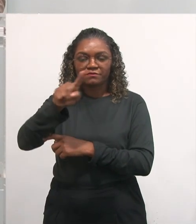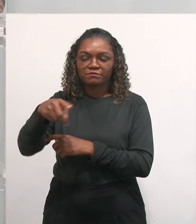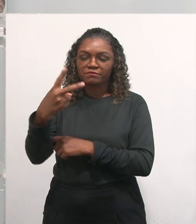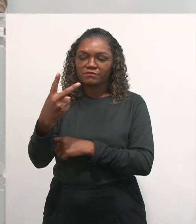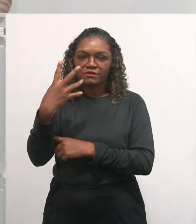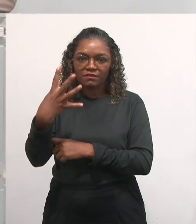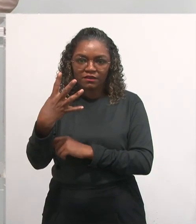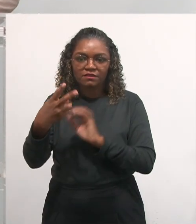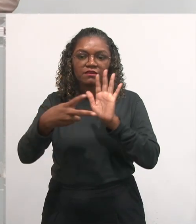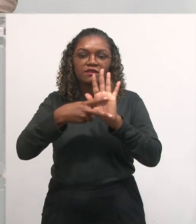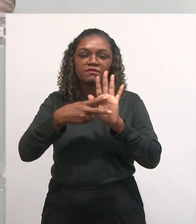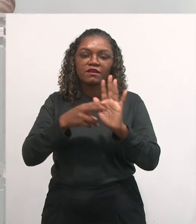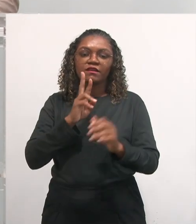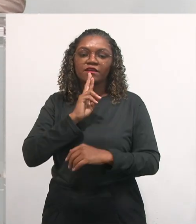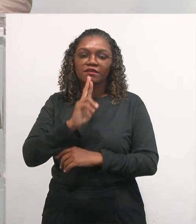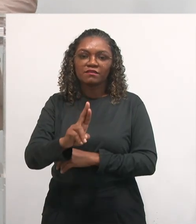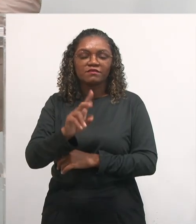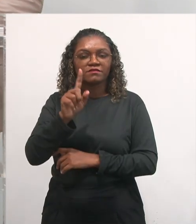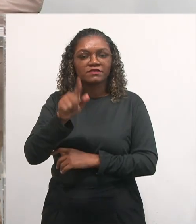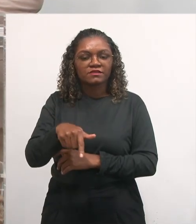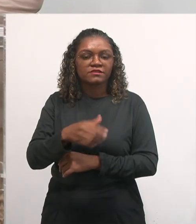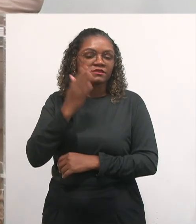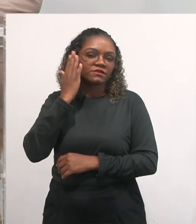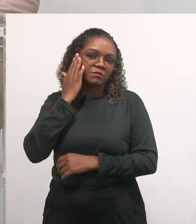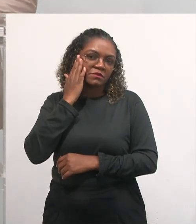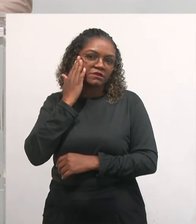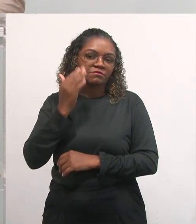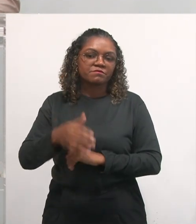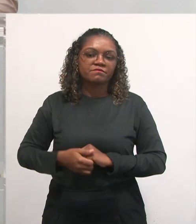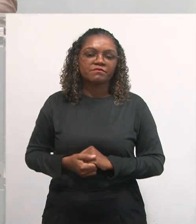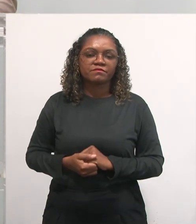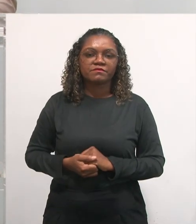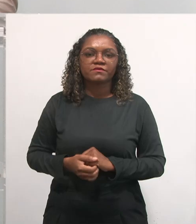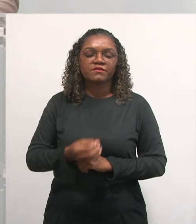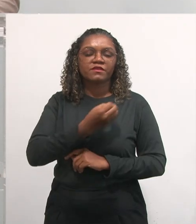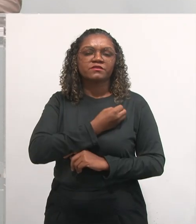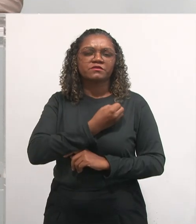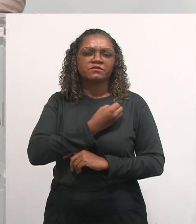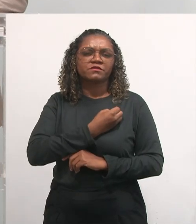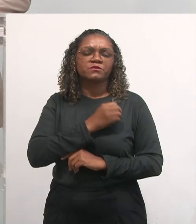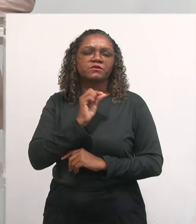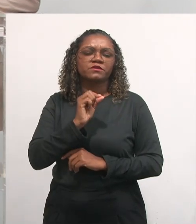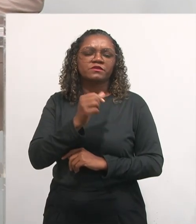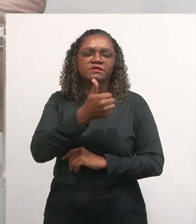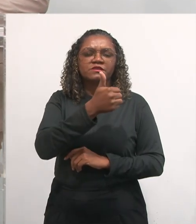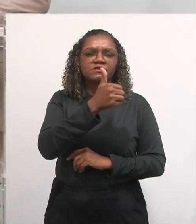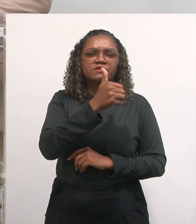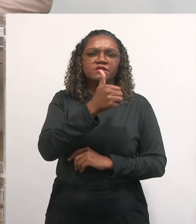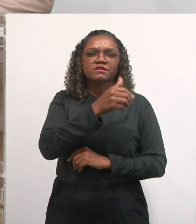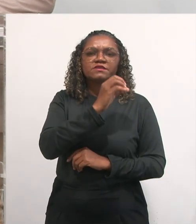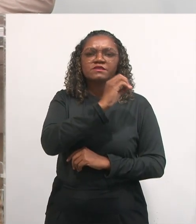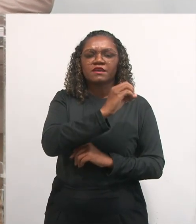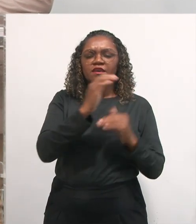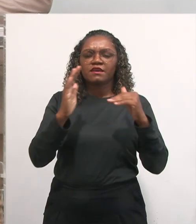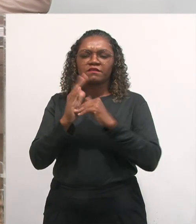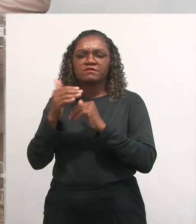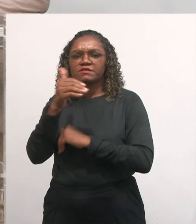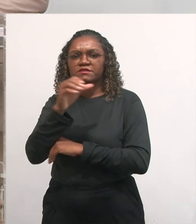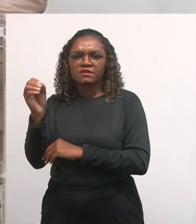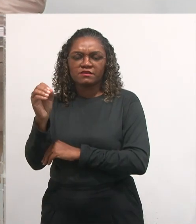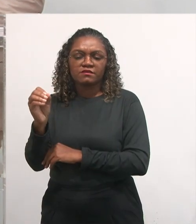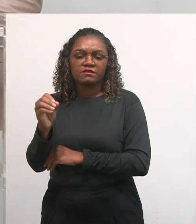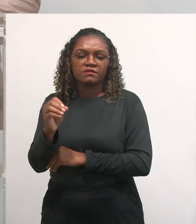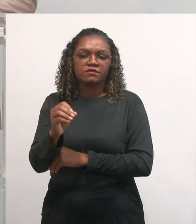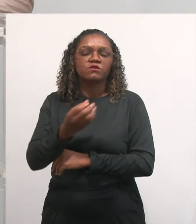o aluno tira 10, você sabe. Se a nota for de 0 a 100, digamos assim, se o aluno tirou a nota